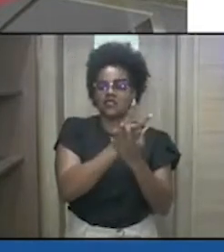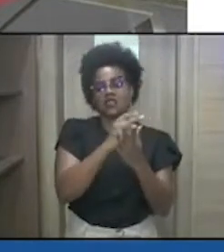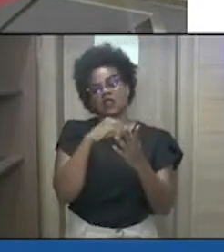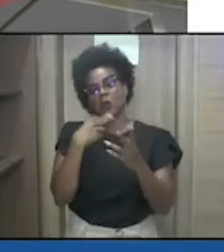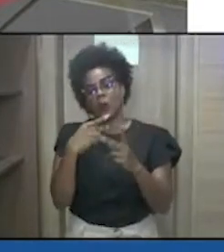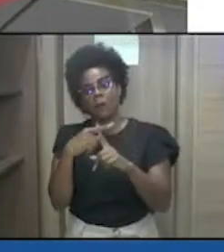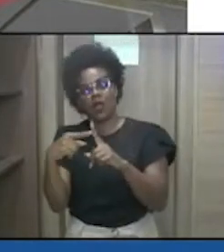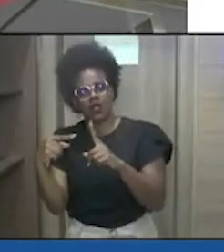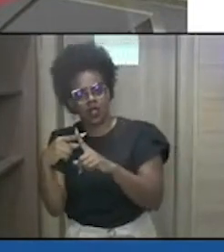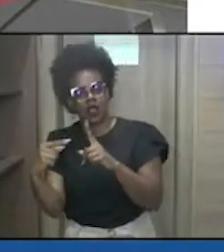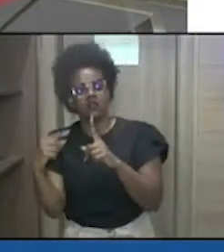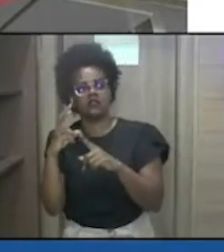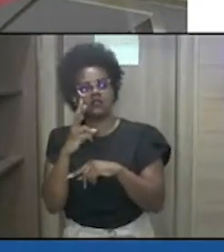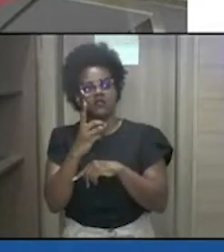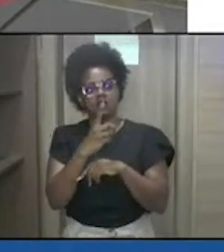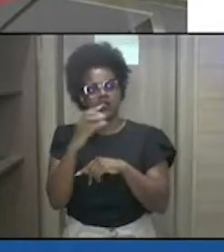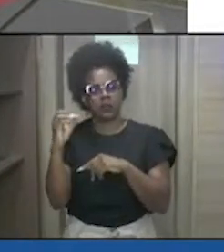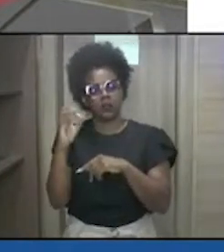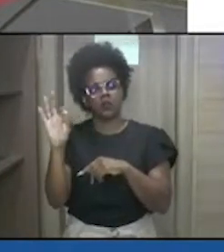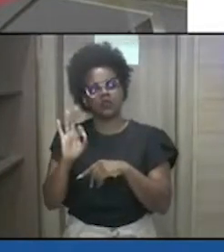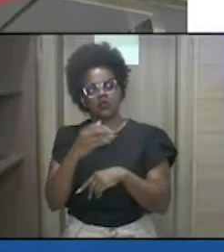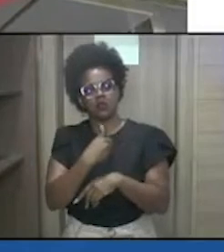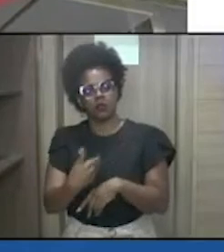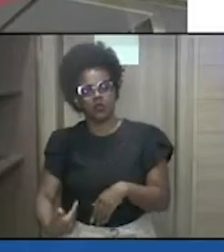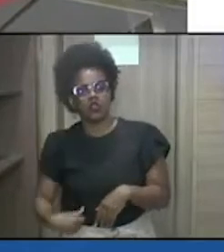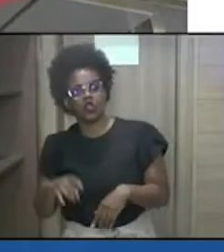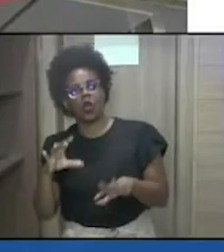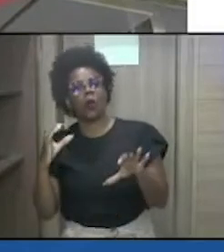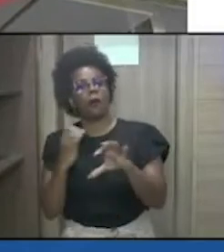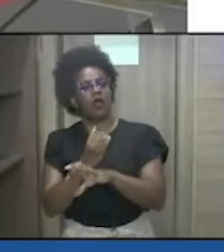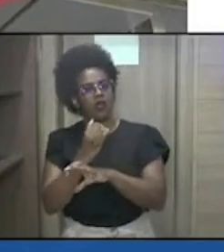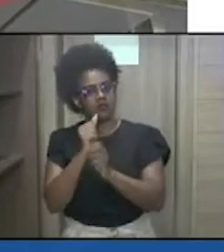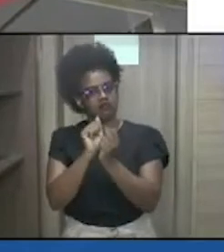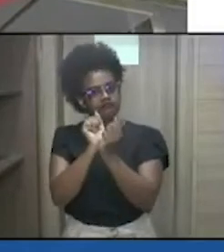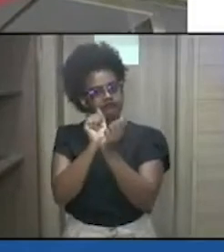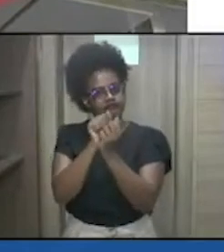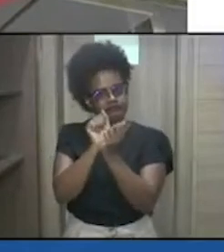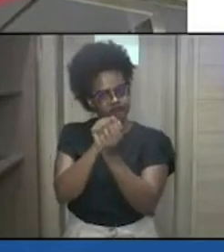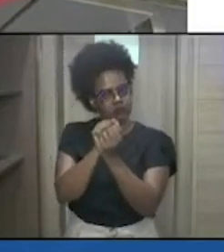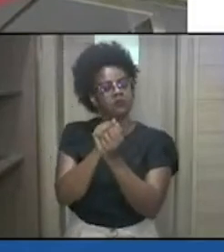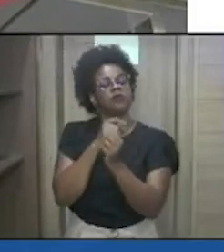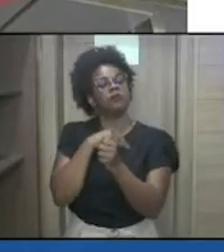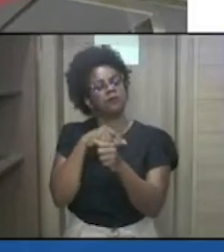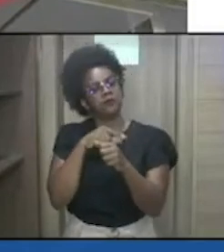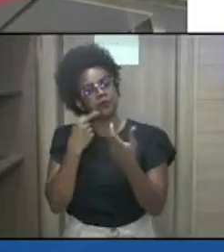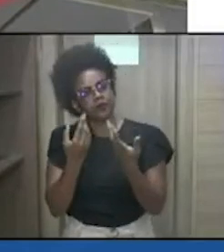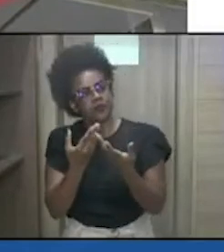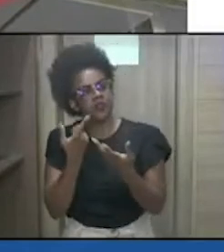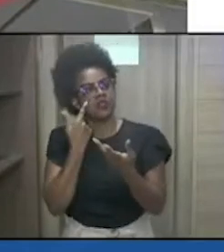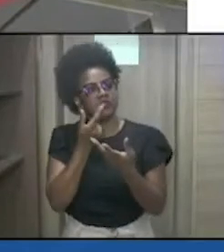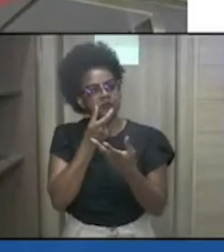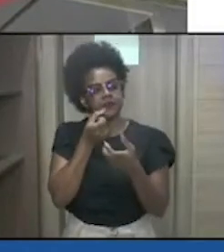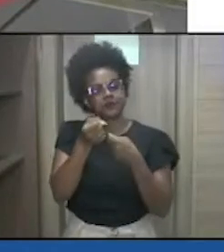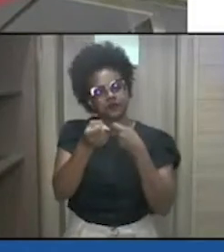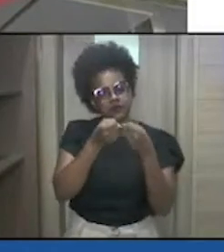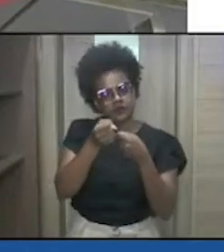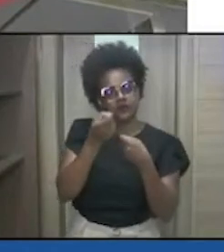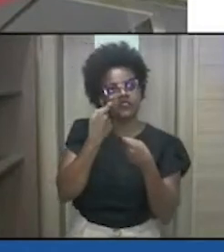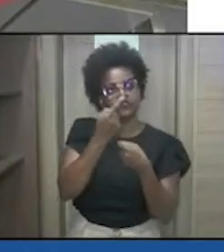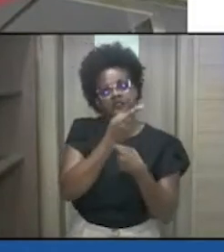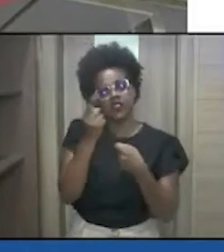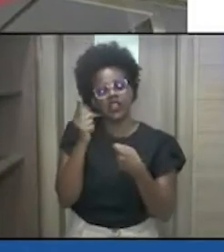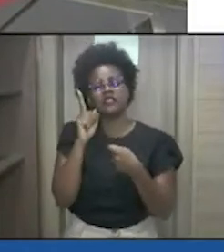metade desse número aí, 100% público, só oferta prótese total. Na parte das entrevistas vem muito